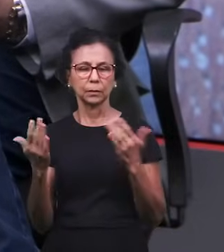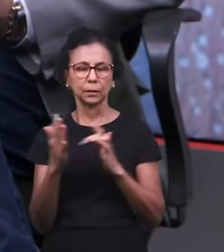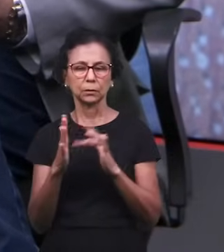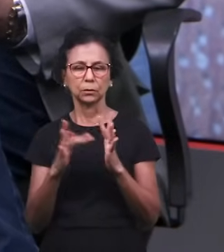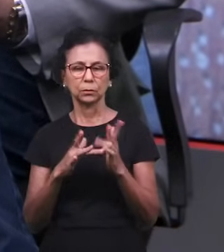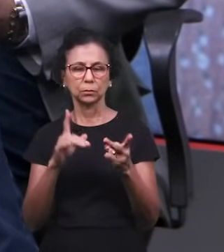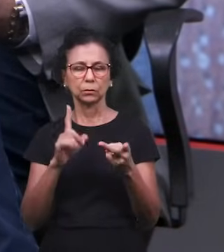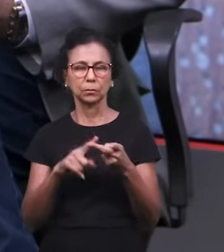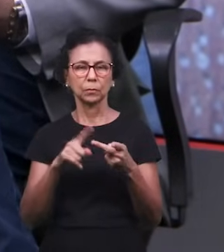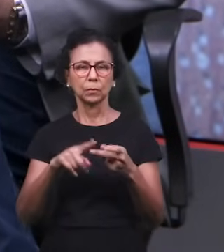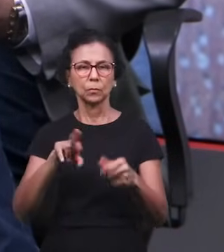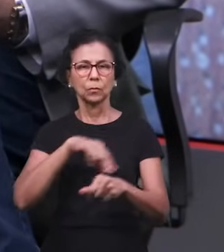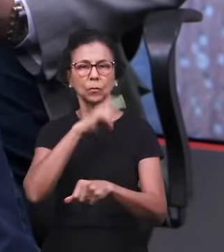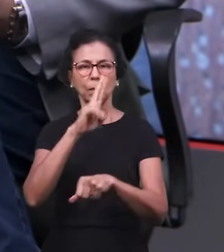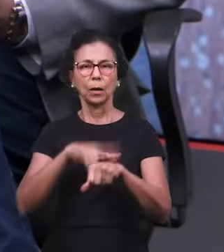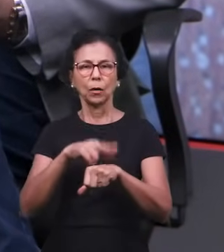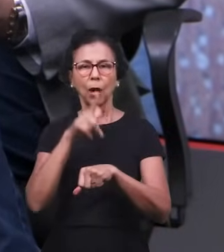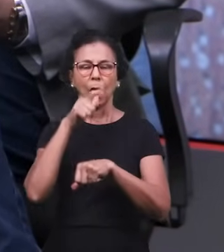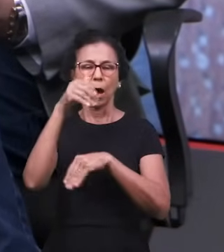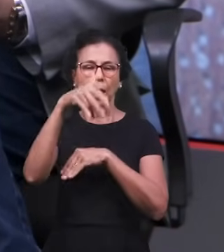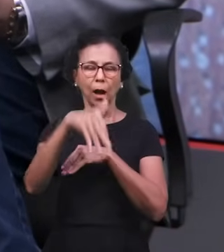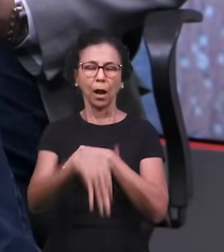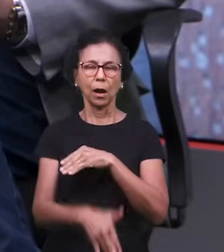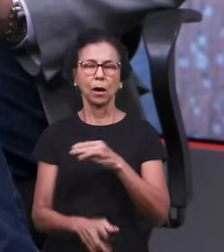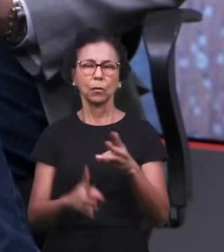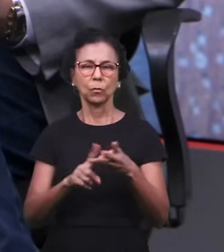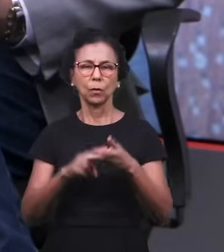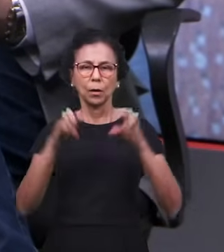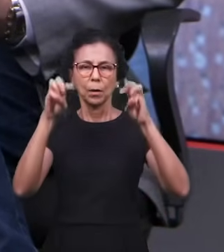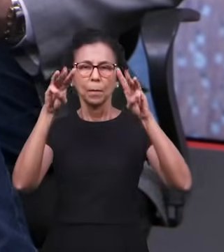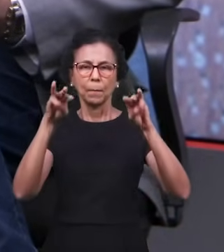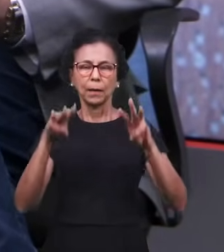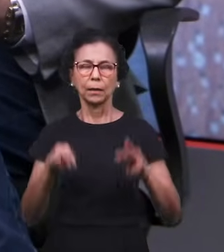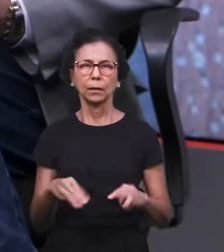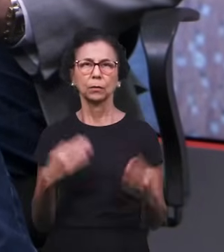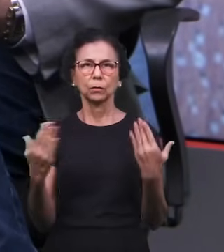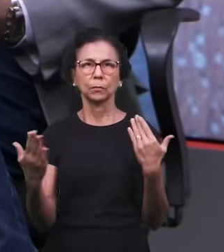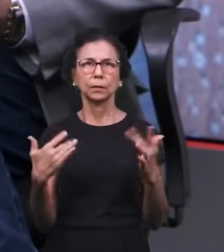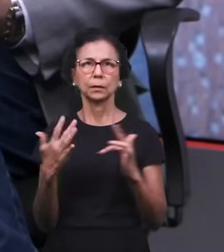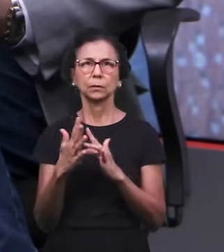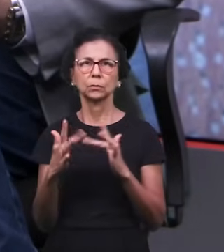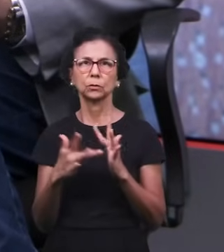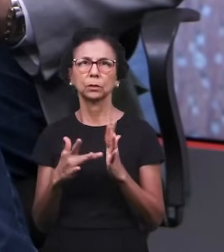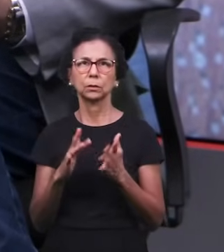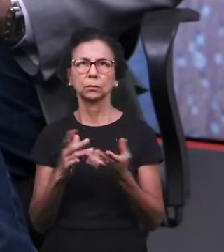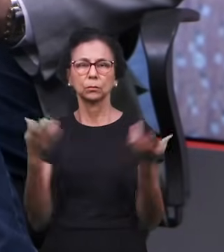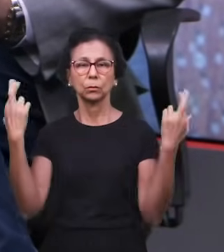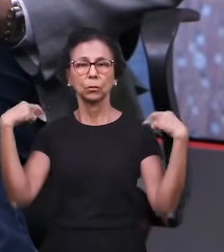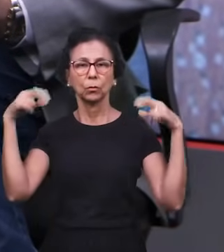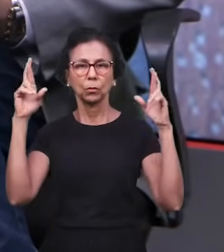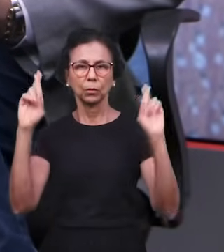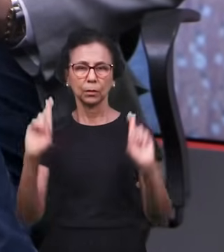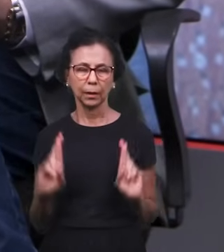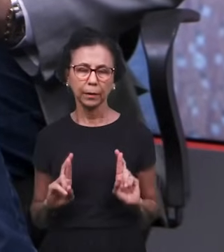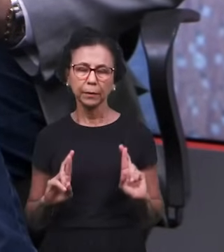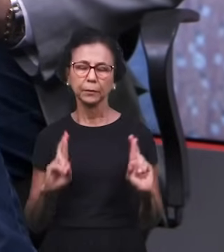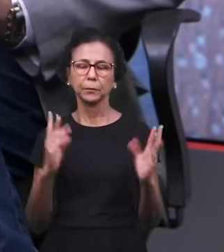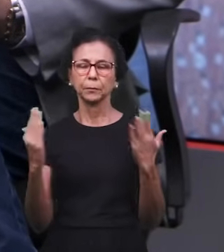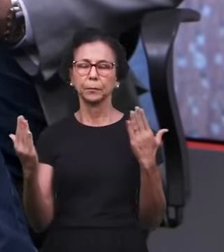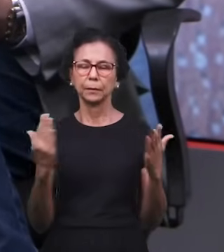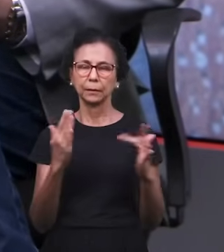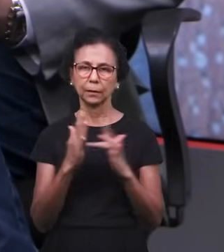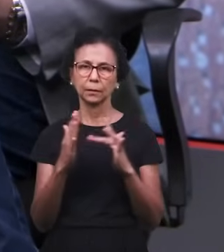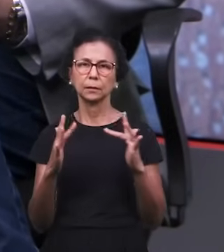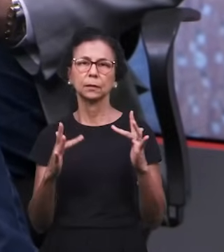O Cordeiro. O Cordeiro, né, que era sacrificado ali para remissão, né, dos pecados do